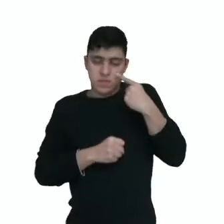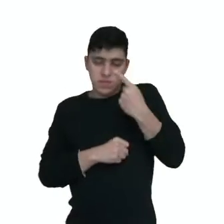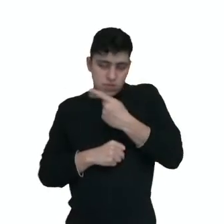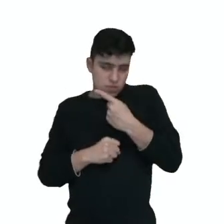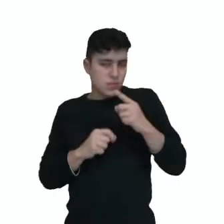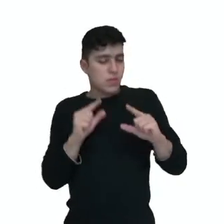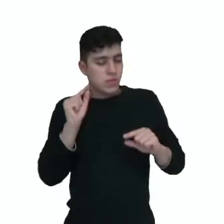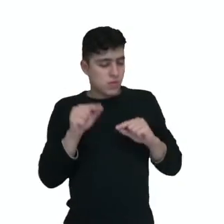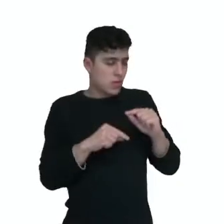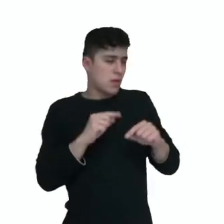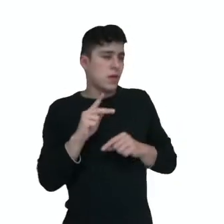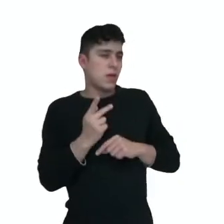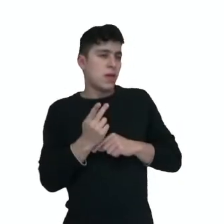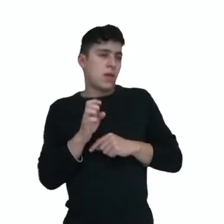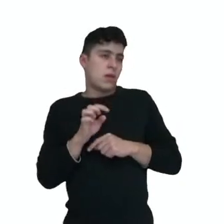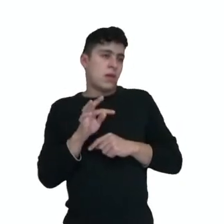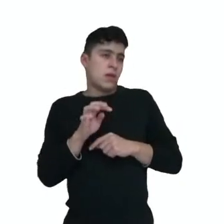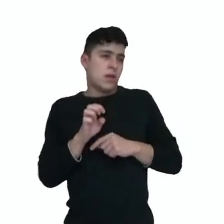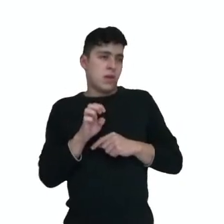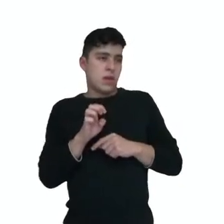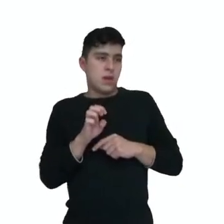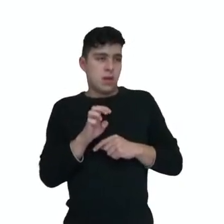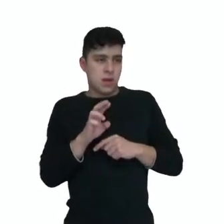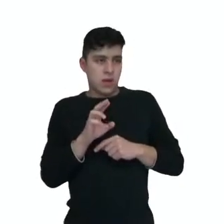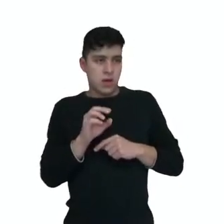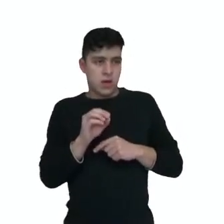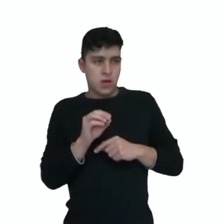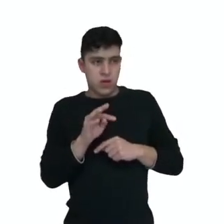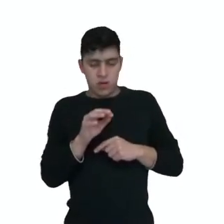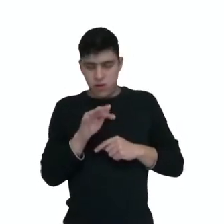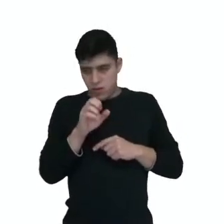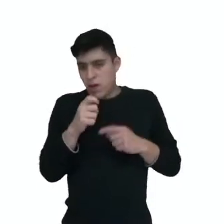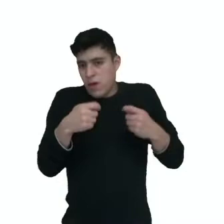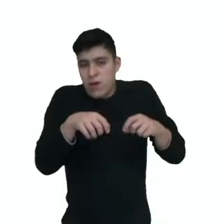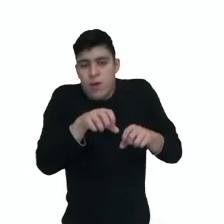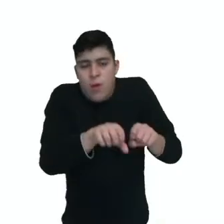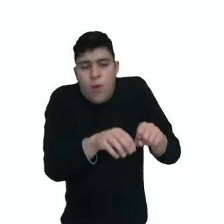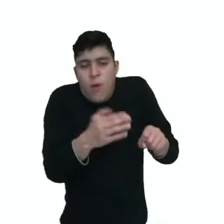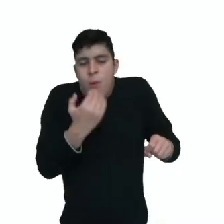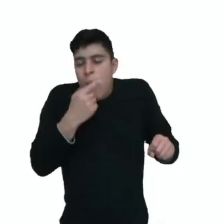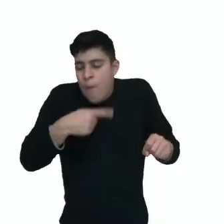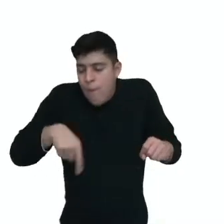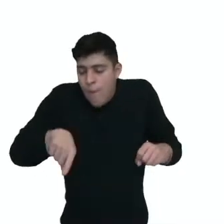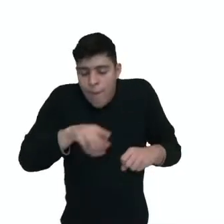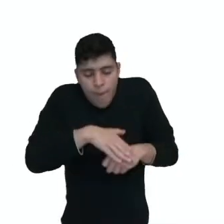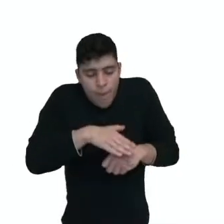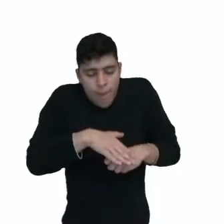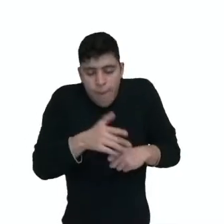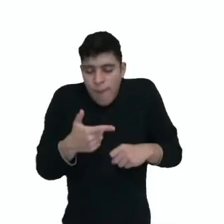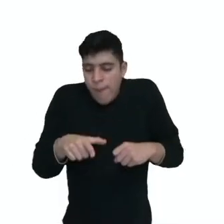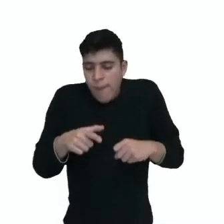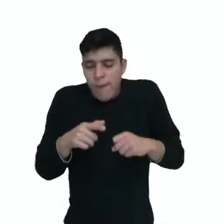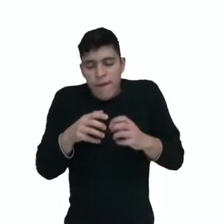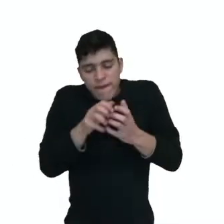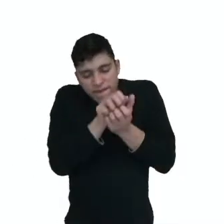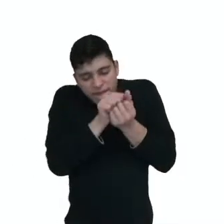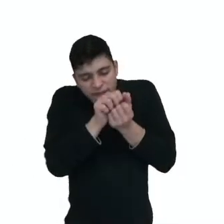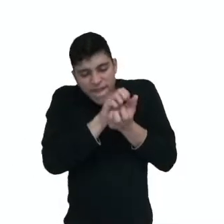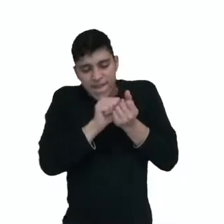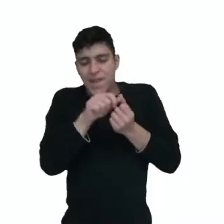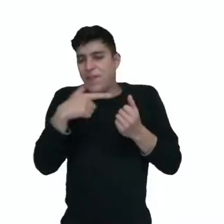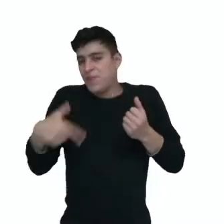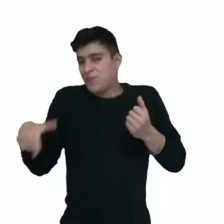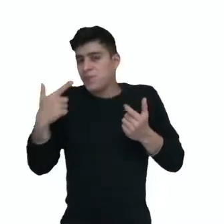Então eles são heterótrofos, tá? Eles precisam obter esse alimento de alguma forma. Como eles não têm uma boca com dentes, eles não